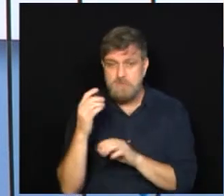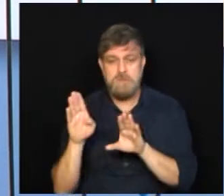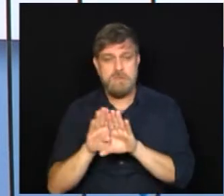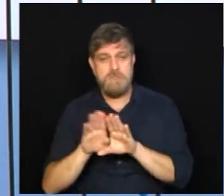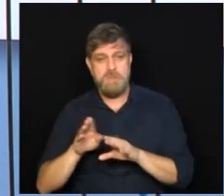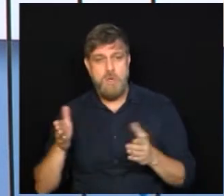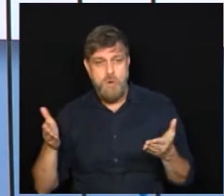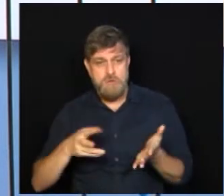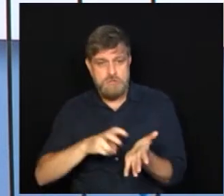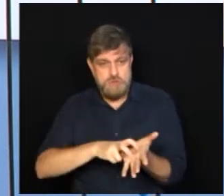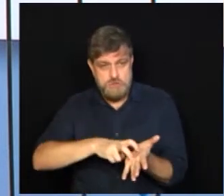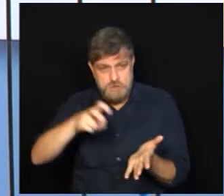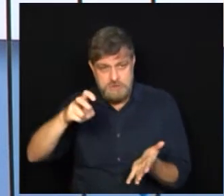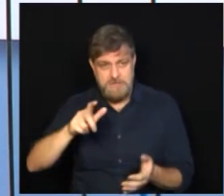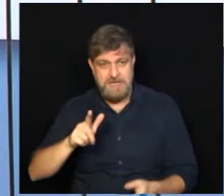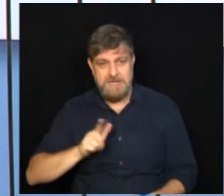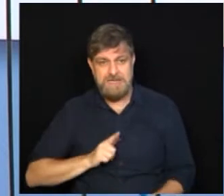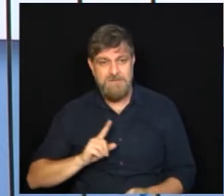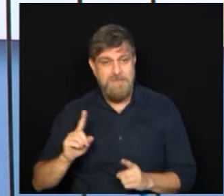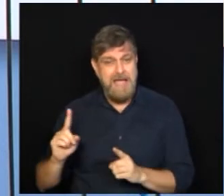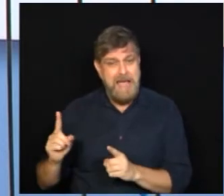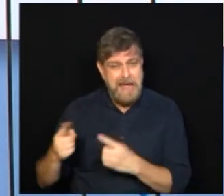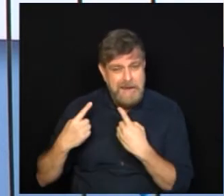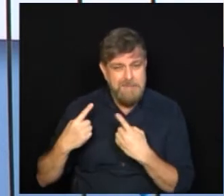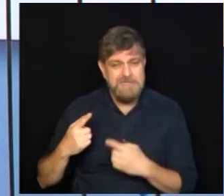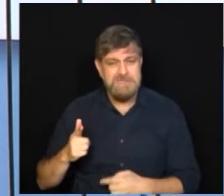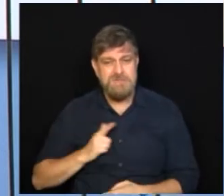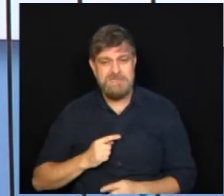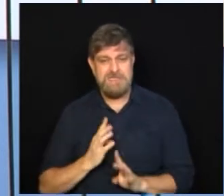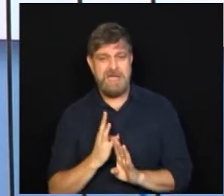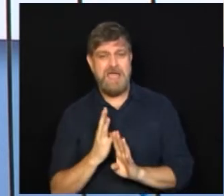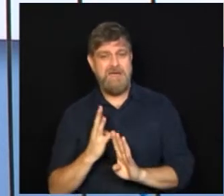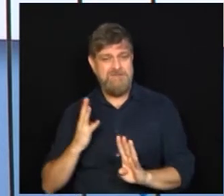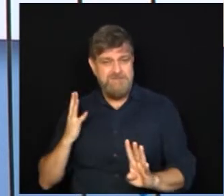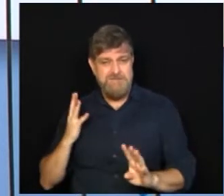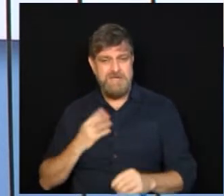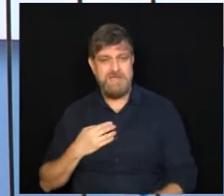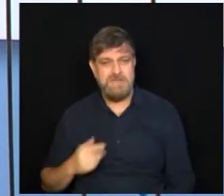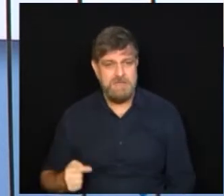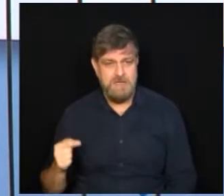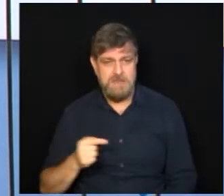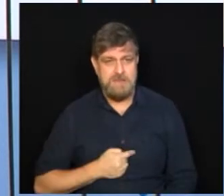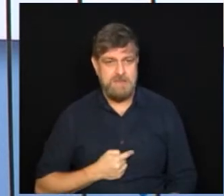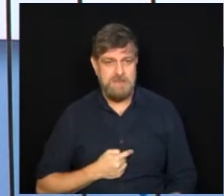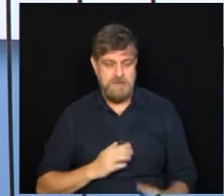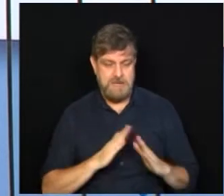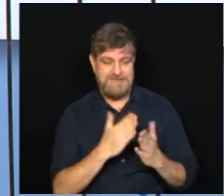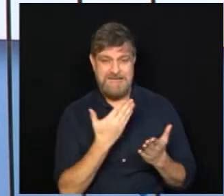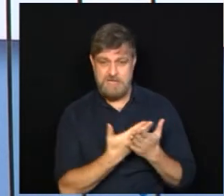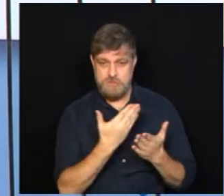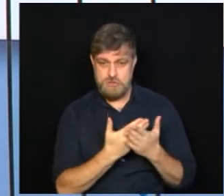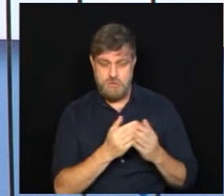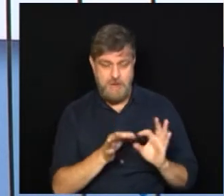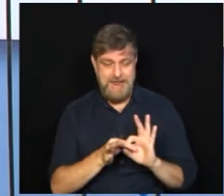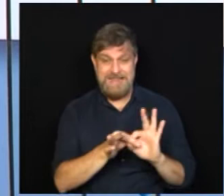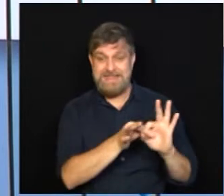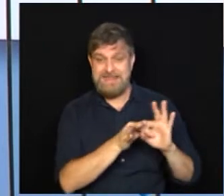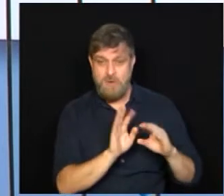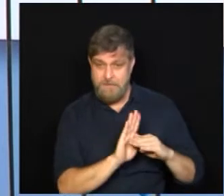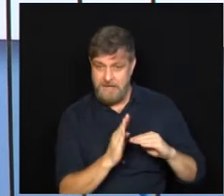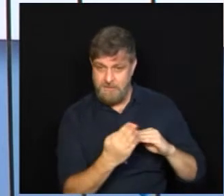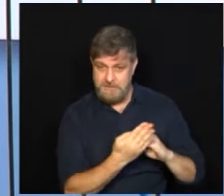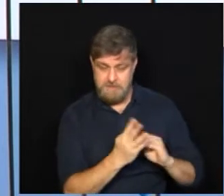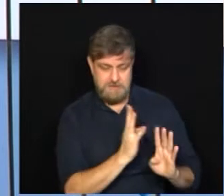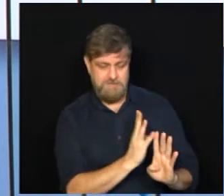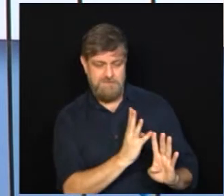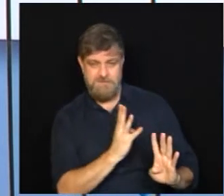pela manhã chegou na redação uma reclamação de que havia fila no CAIC da Vila União, que é um dos locais de vacinação, e de acordo